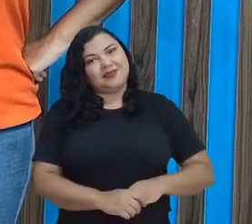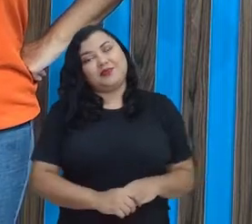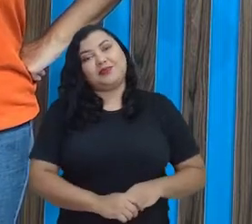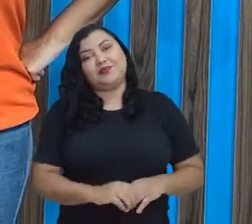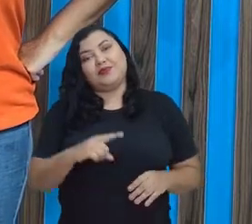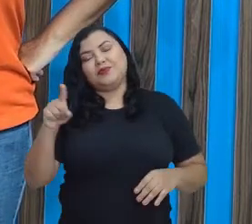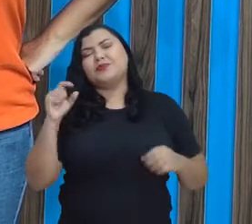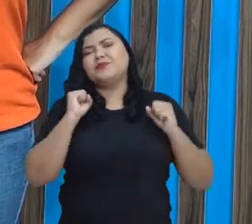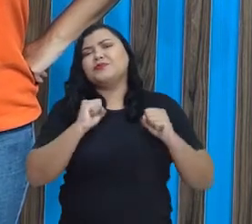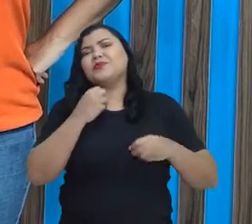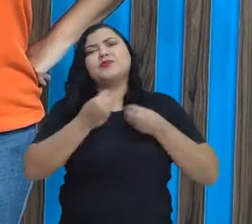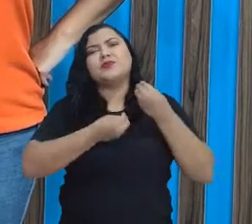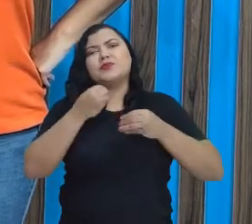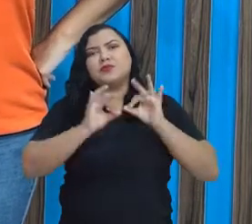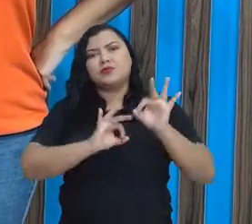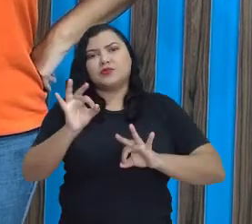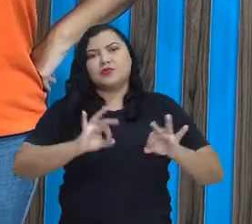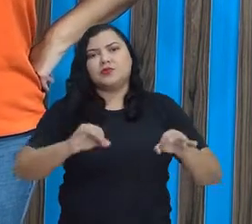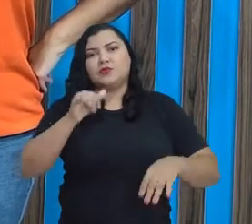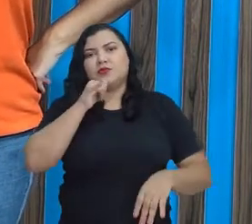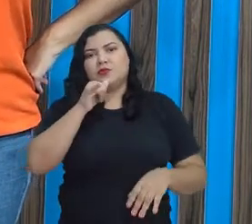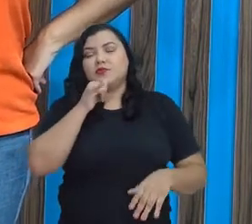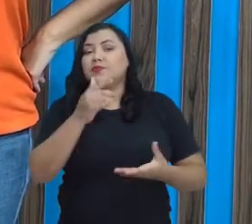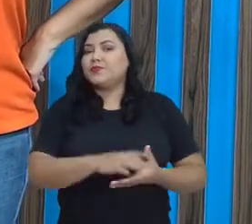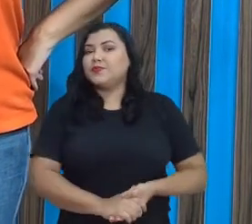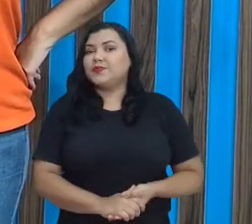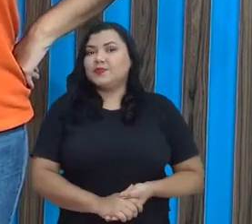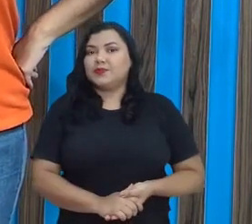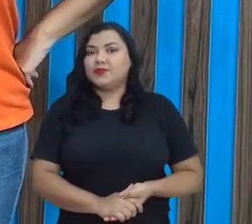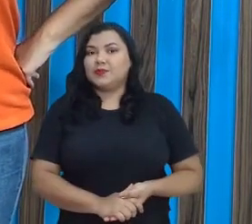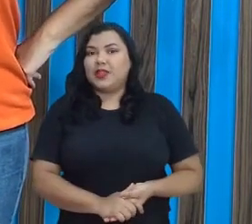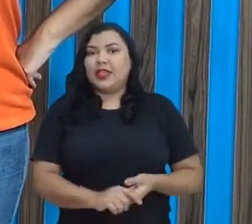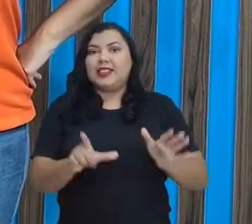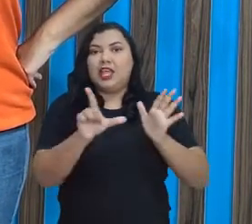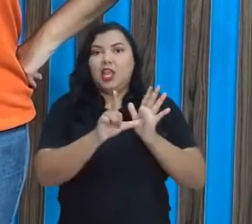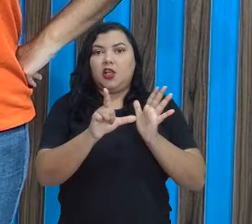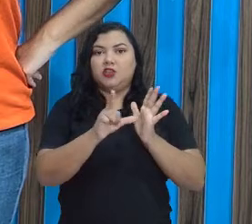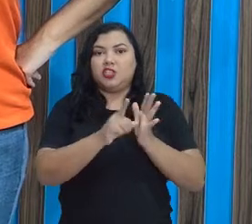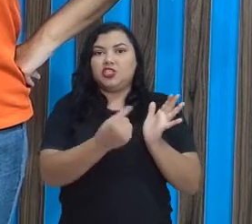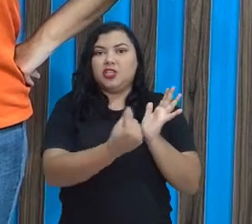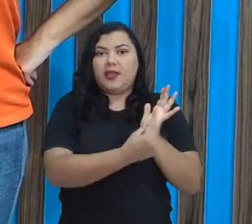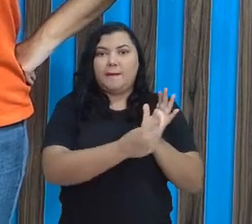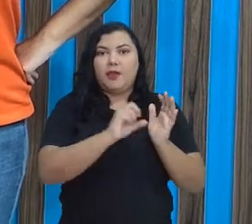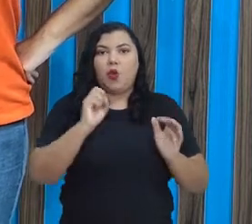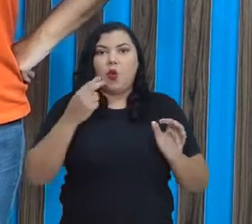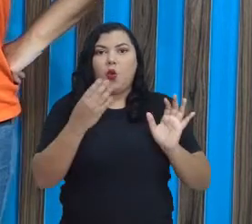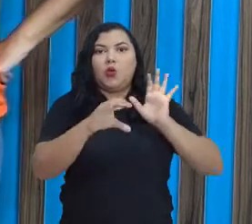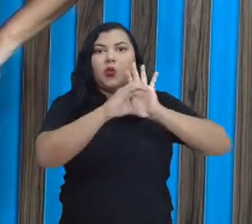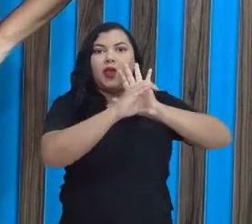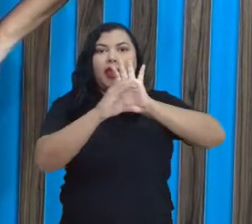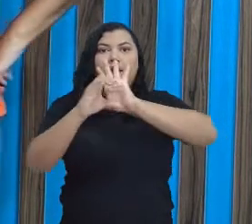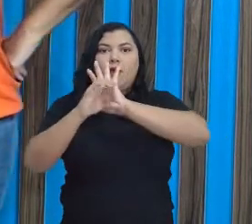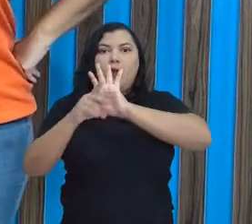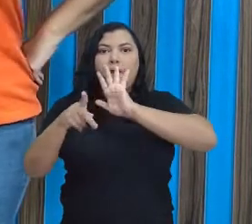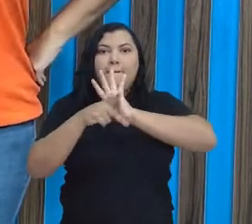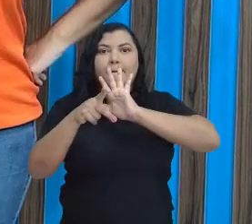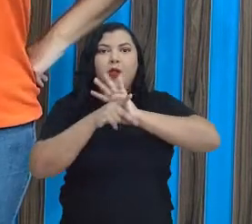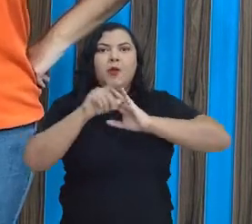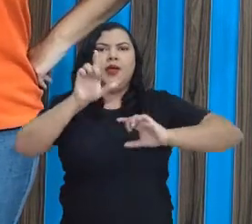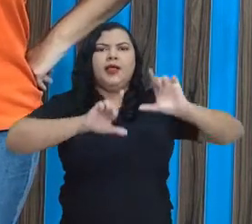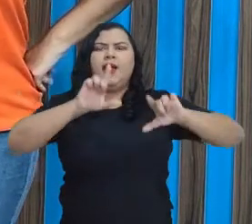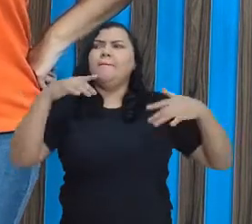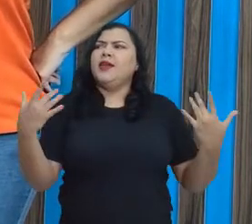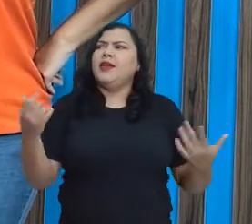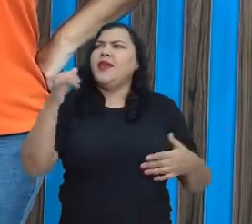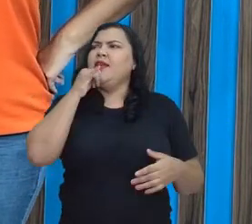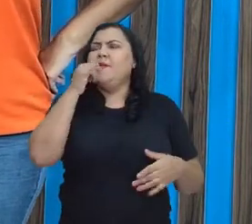podem fazer isso? Ou nas lojas de aplicativo para Android e iOS, ou no QR Code na tela. E aí vocês podem dizer, mas Camille, se a gente já tem